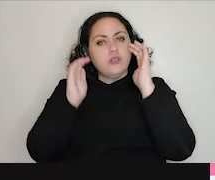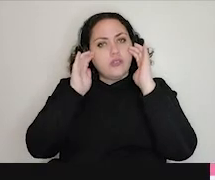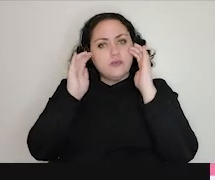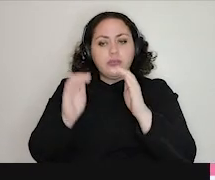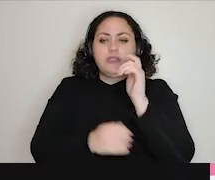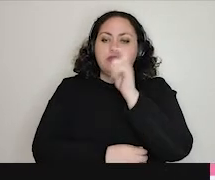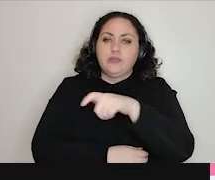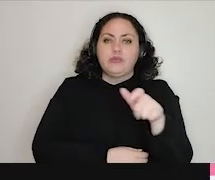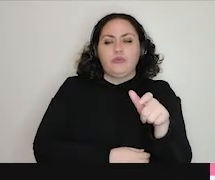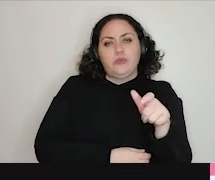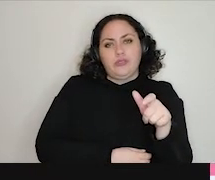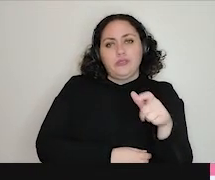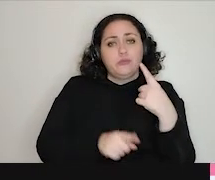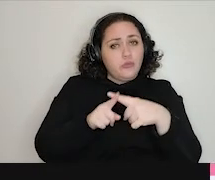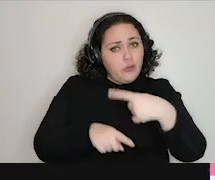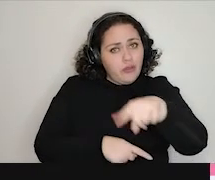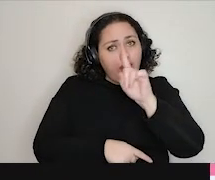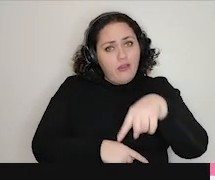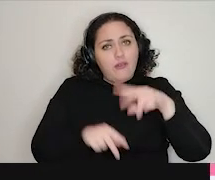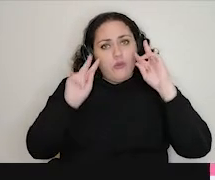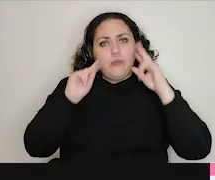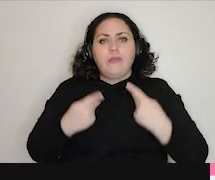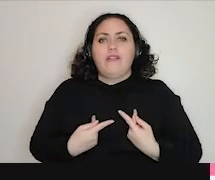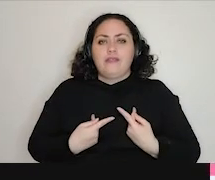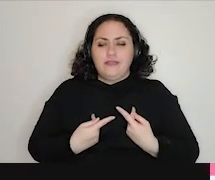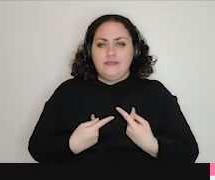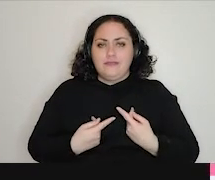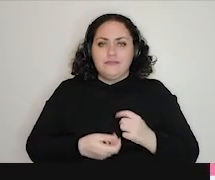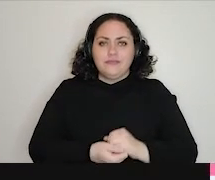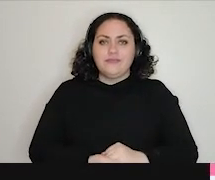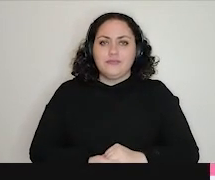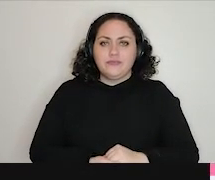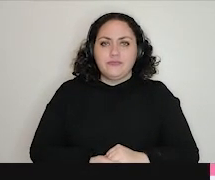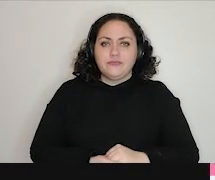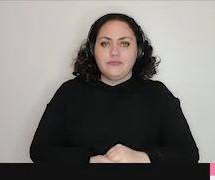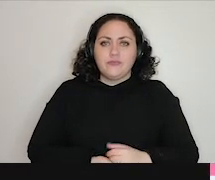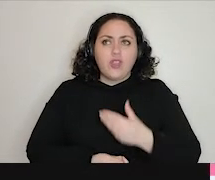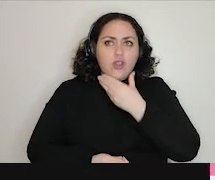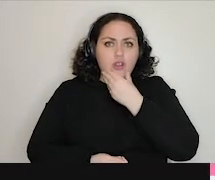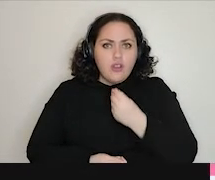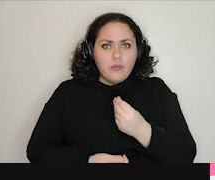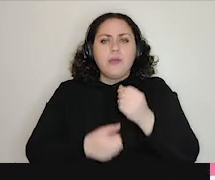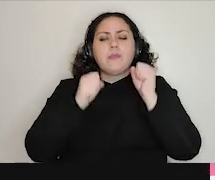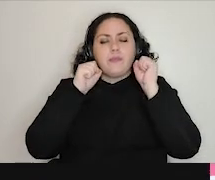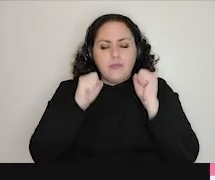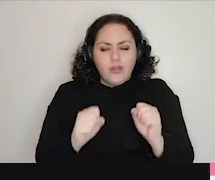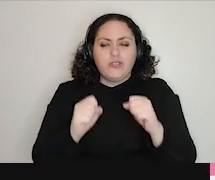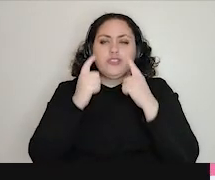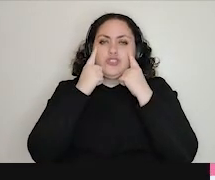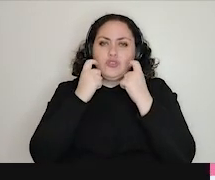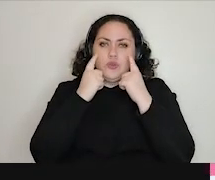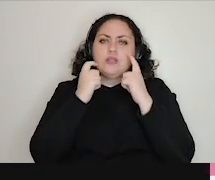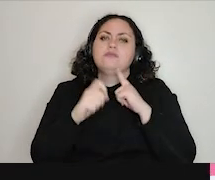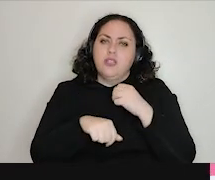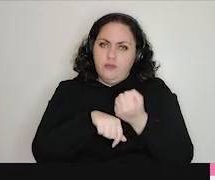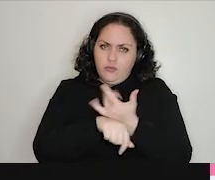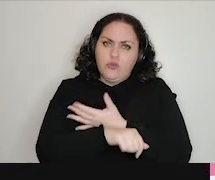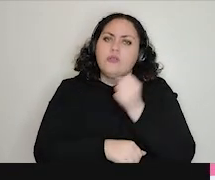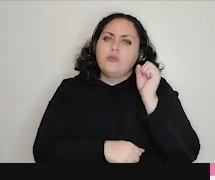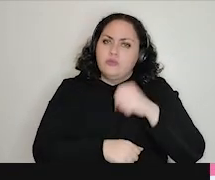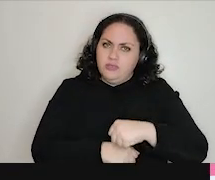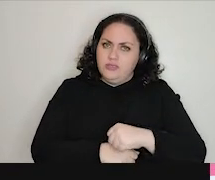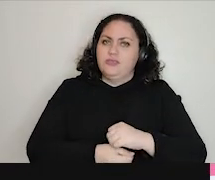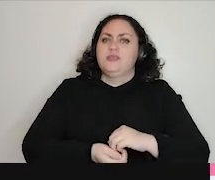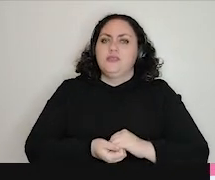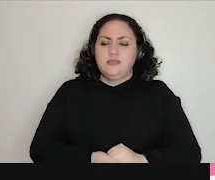saúde que seja mais respeitosa com essas questões, que elas são humanas, né? O homem pode chorar, o homem tem